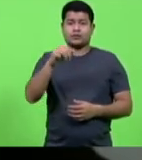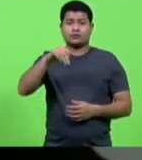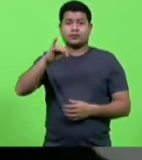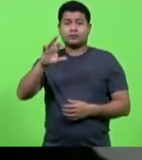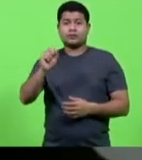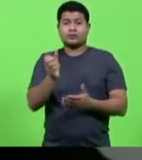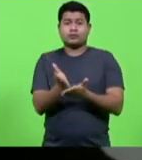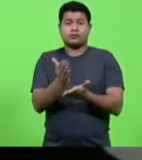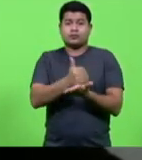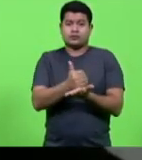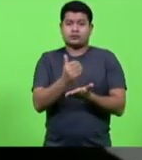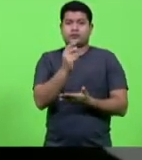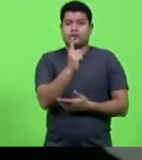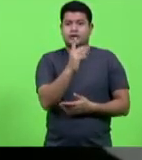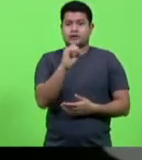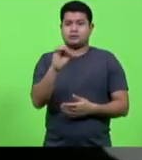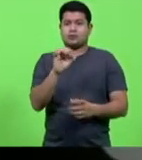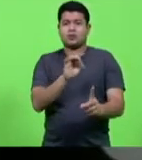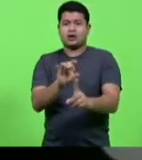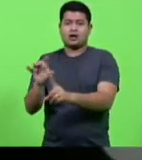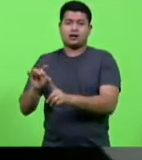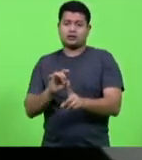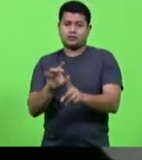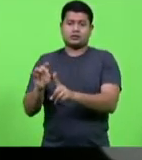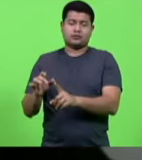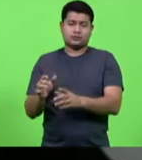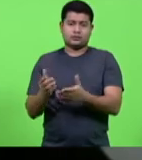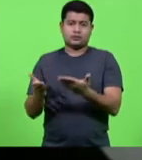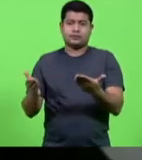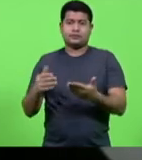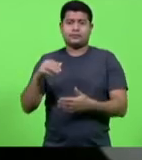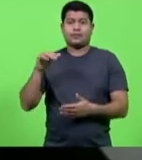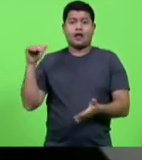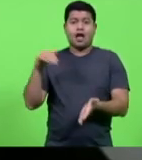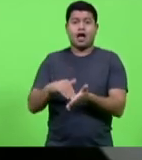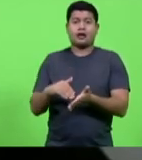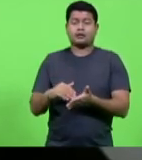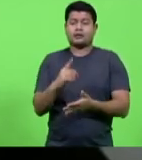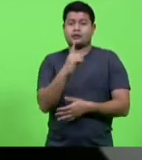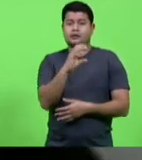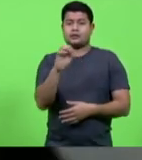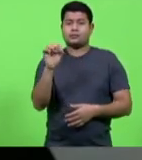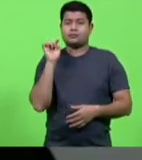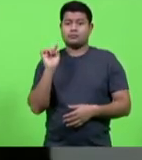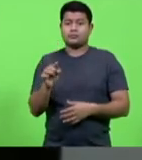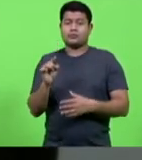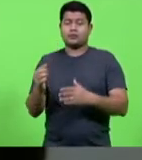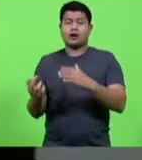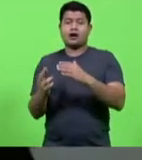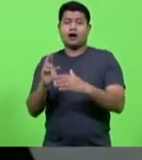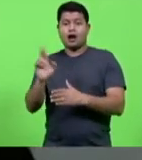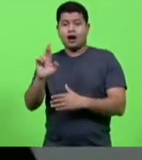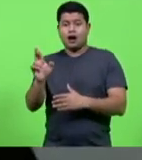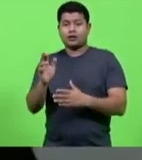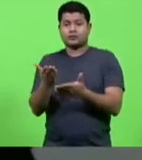os MEIs, que até 100 mil reais para micro e pequenos empresários, empreendedores, são